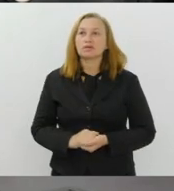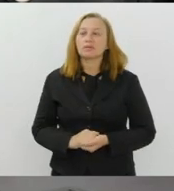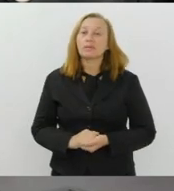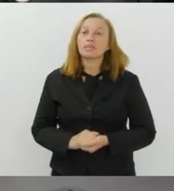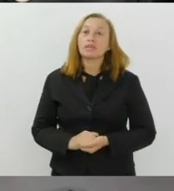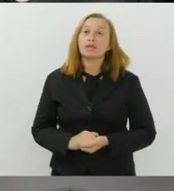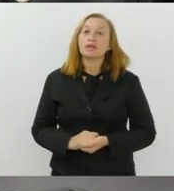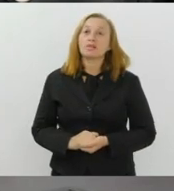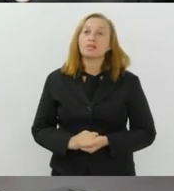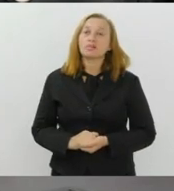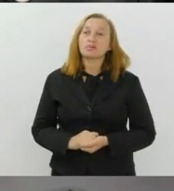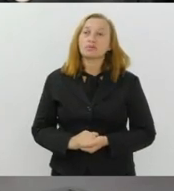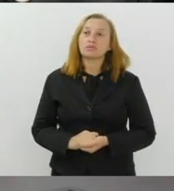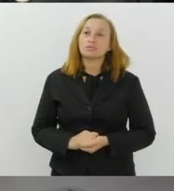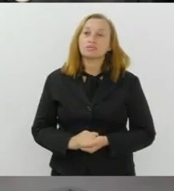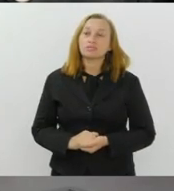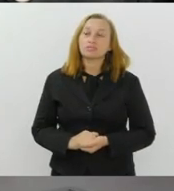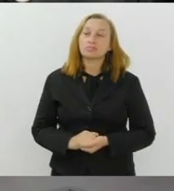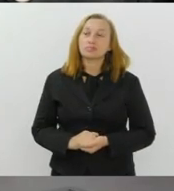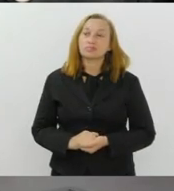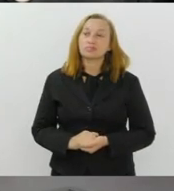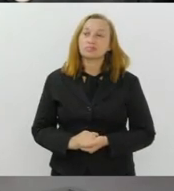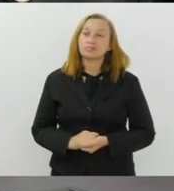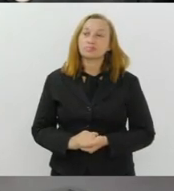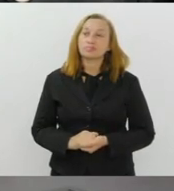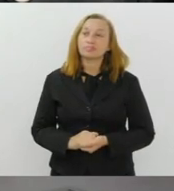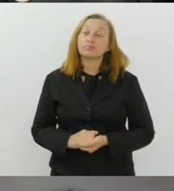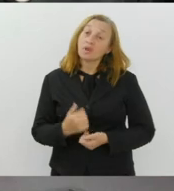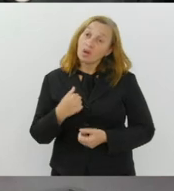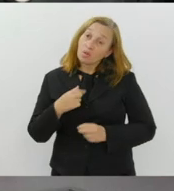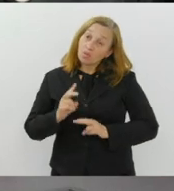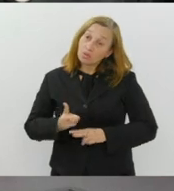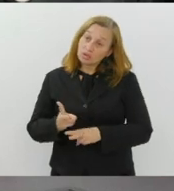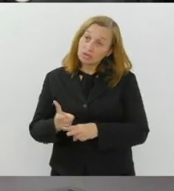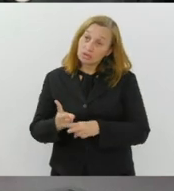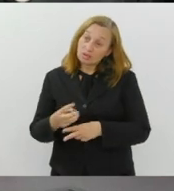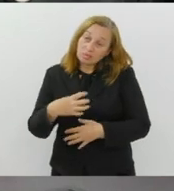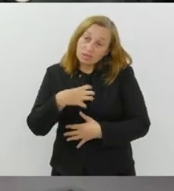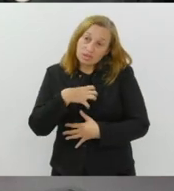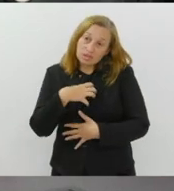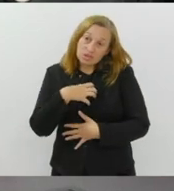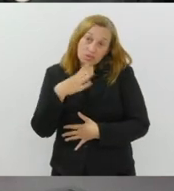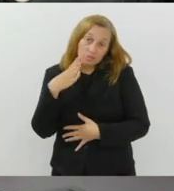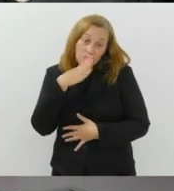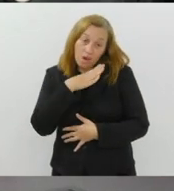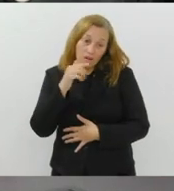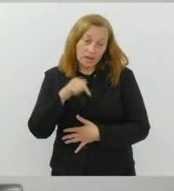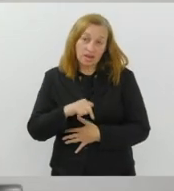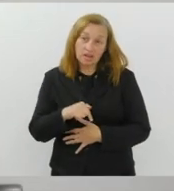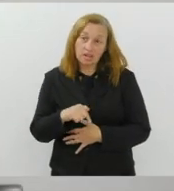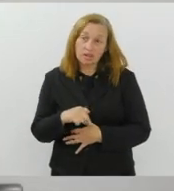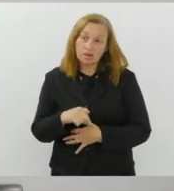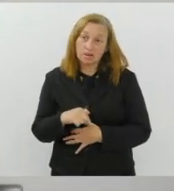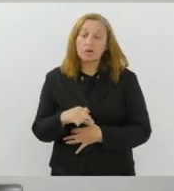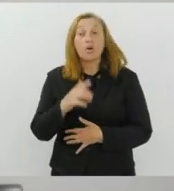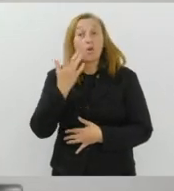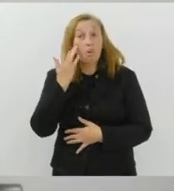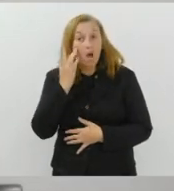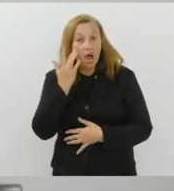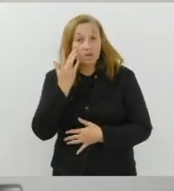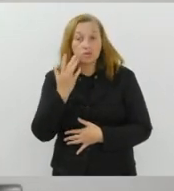vamos lá. Fala pelas suas... Não, eu continuo me sentindo desconfortável aqui, é isso. Eu só